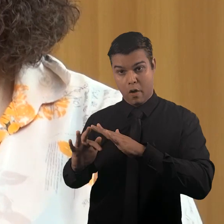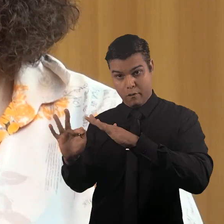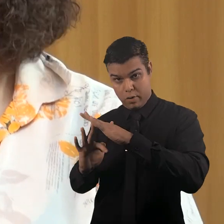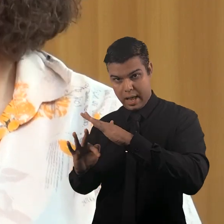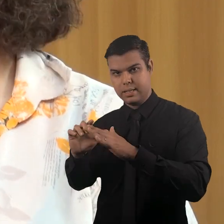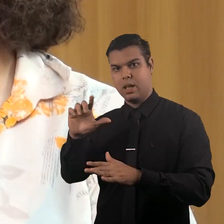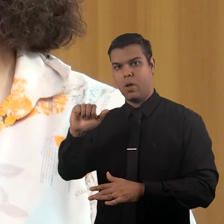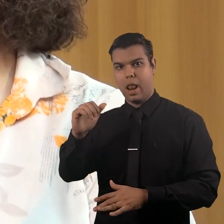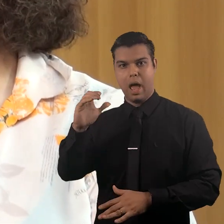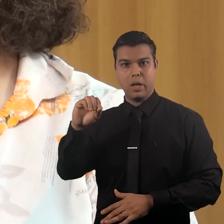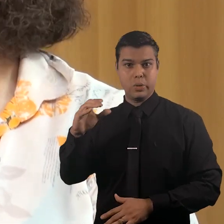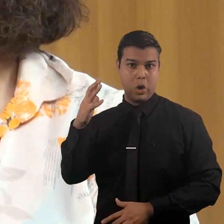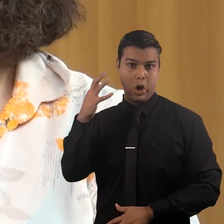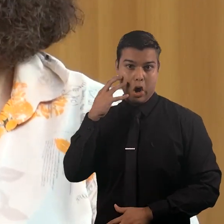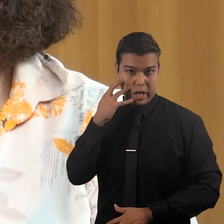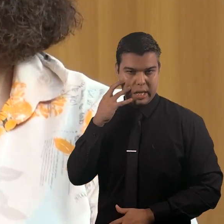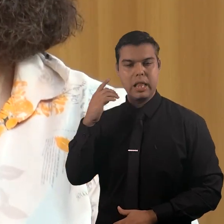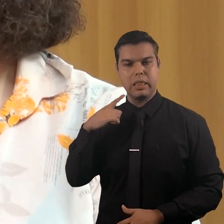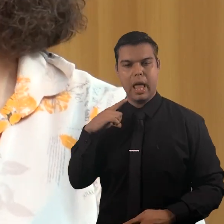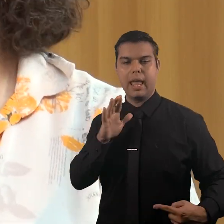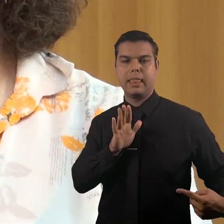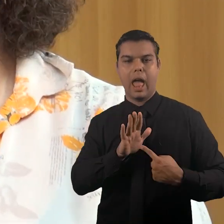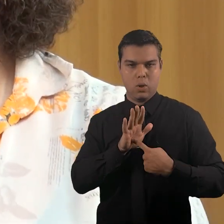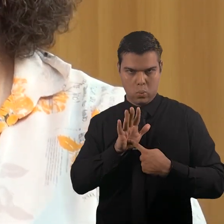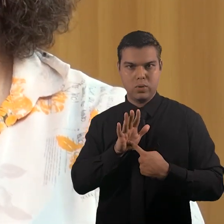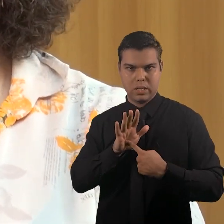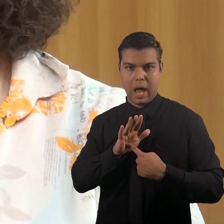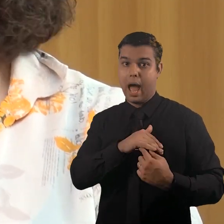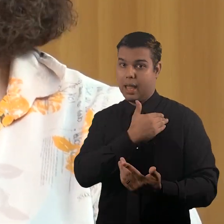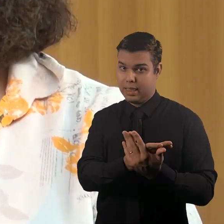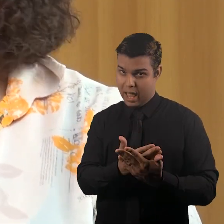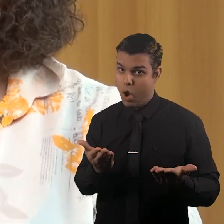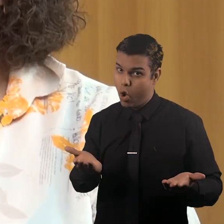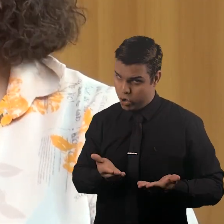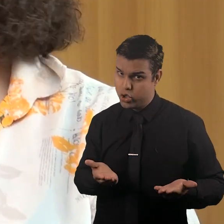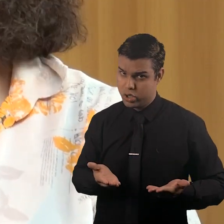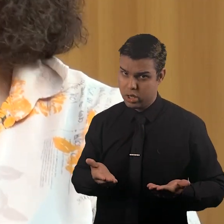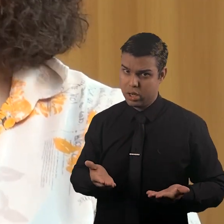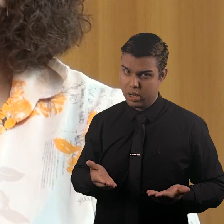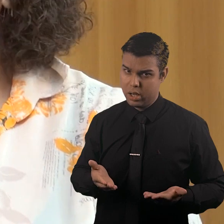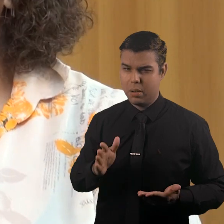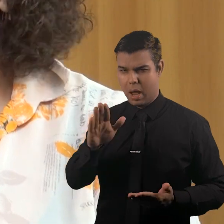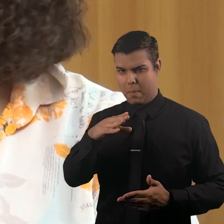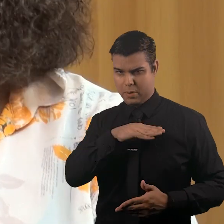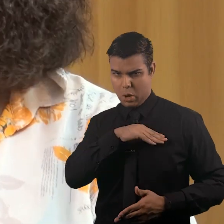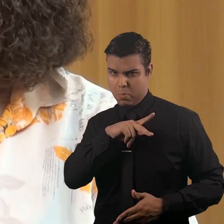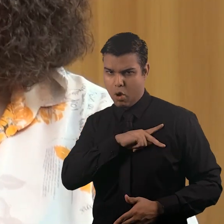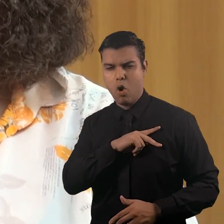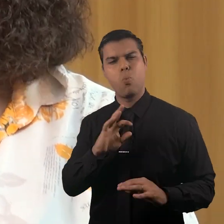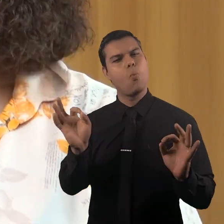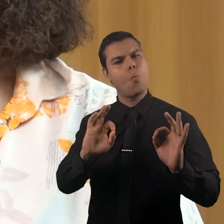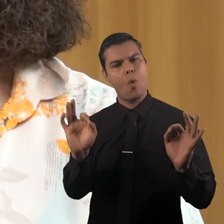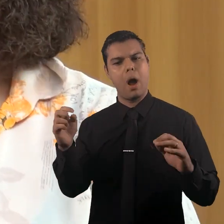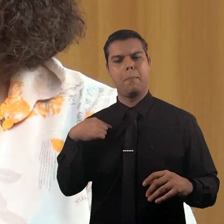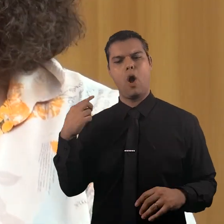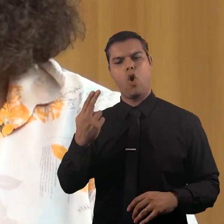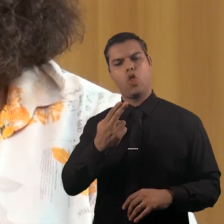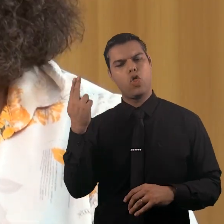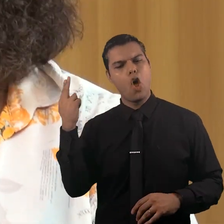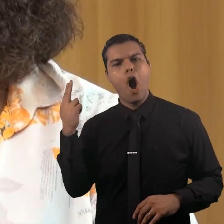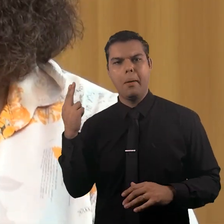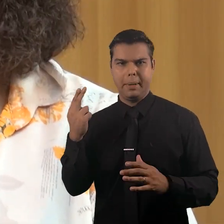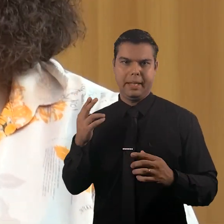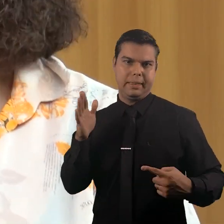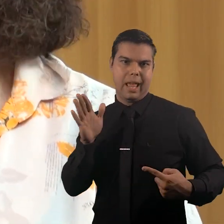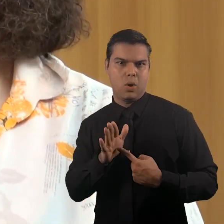foi envolvida em uma denúncia no ano passado, denúncia essa que ainda está ativa. Não tivemos denúncia ao Ministério Público, o meu nome não